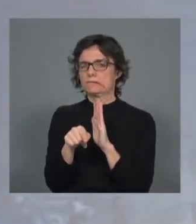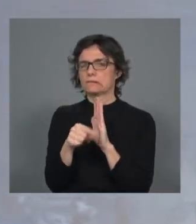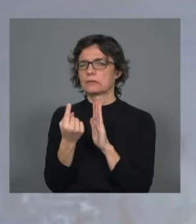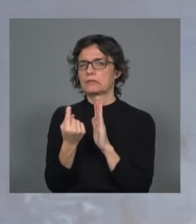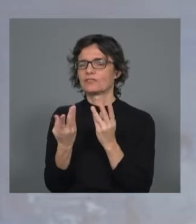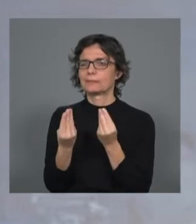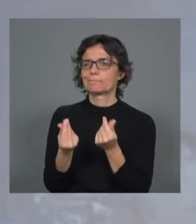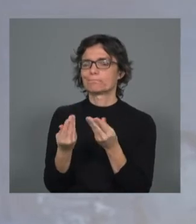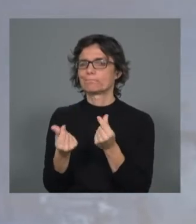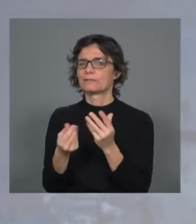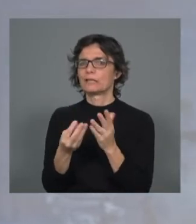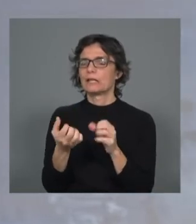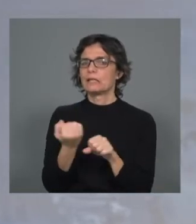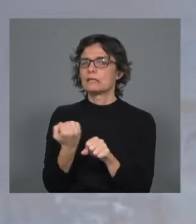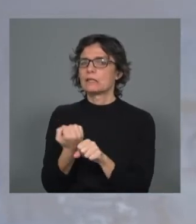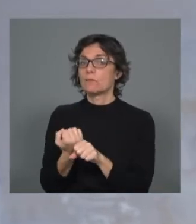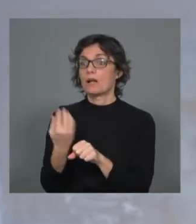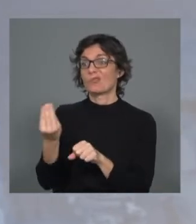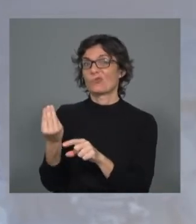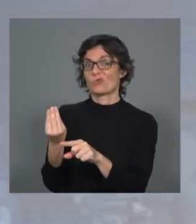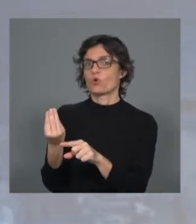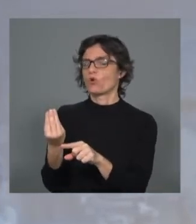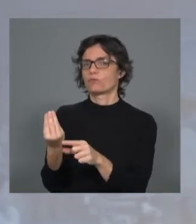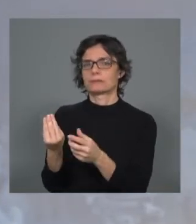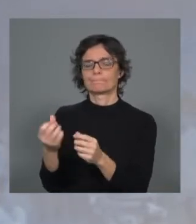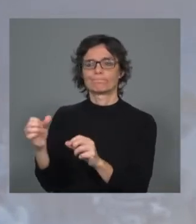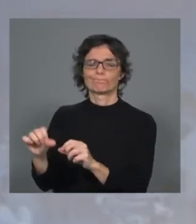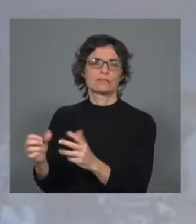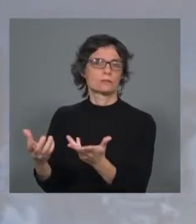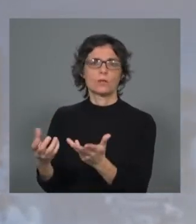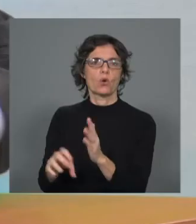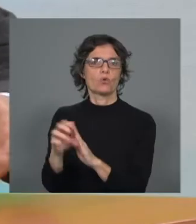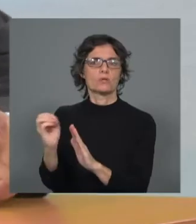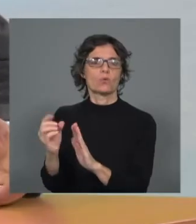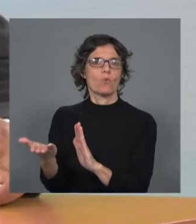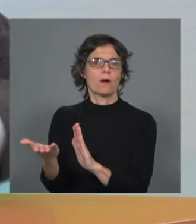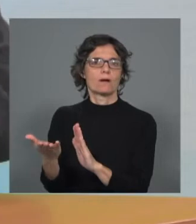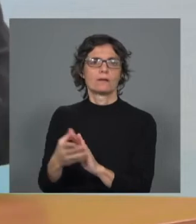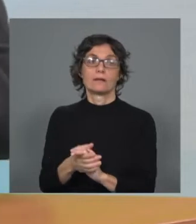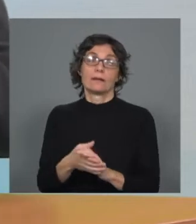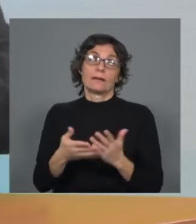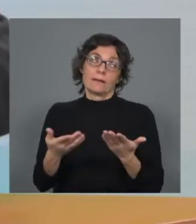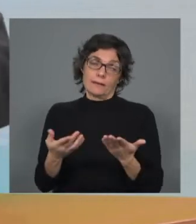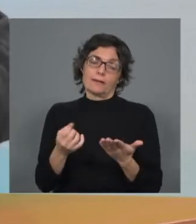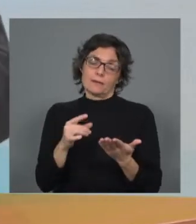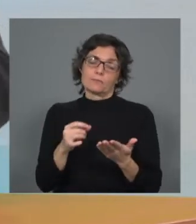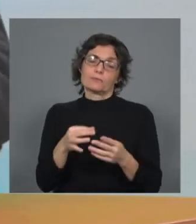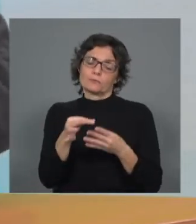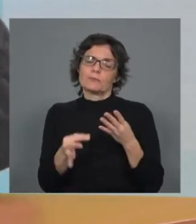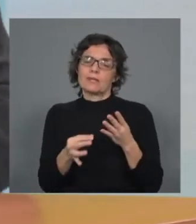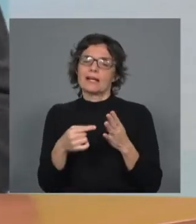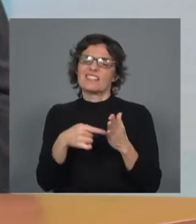fazem permanecer este trabalho dos jovens, particularmente, muito precário. Pois, não especificamos o que são estas artimanhas legais, mas penso